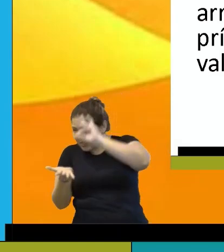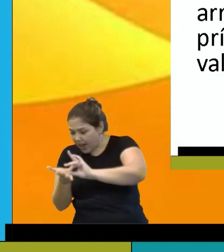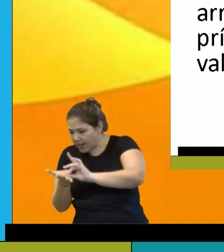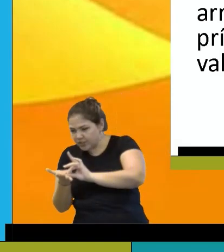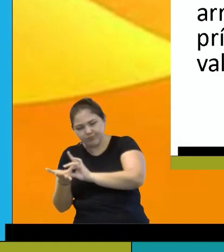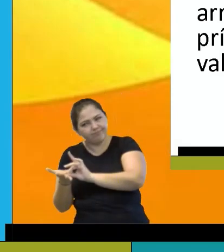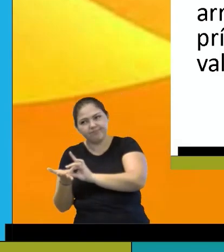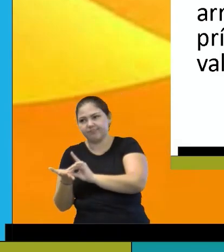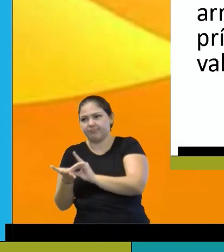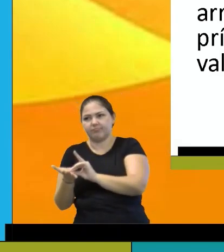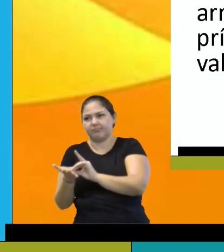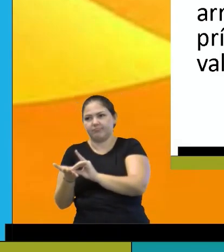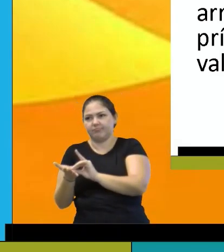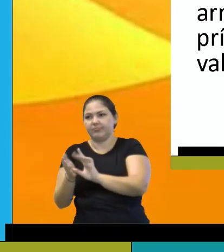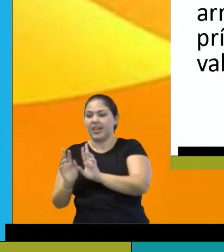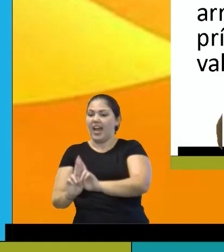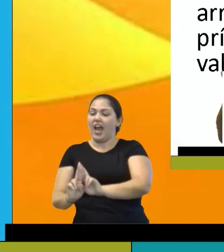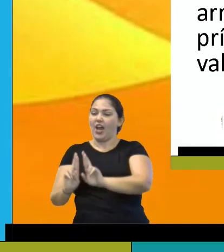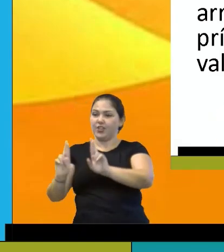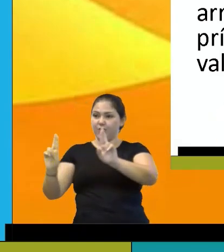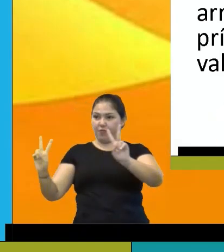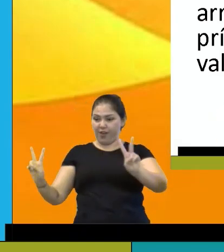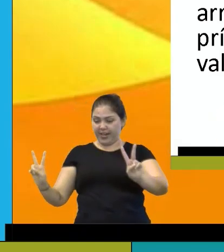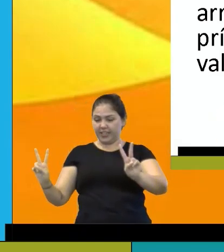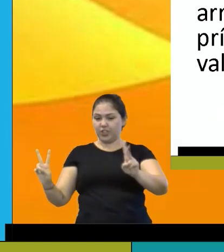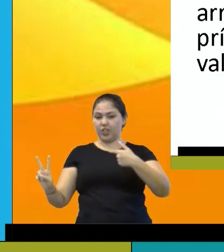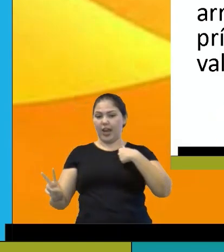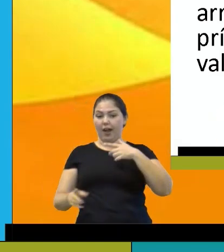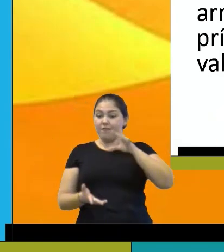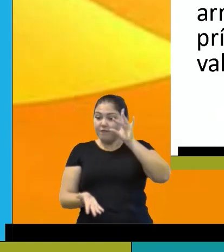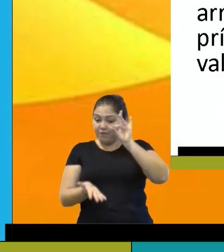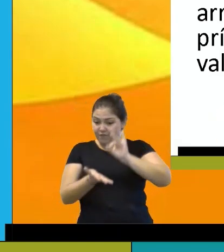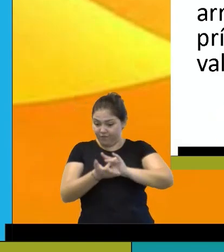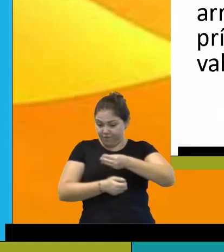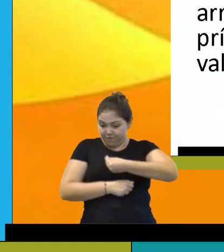por que se deveria viver. Pegar aqui o realismo,